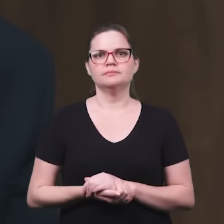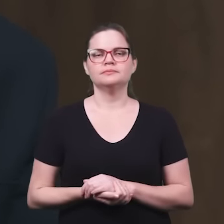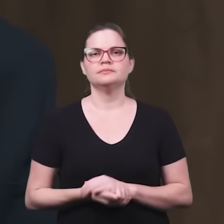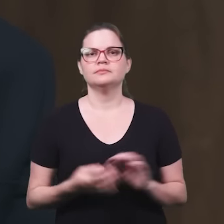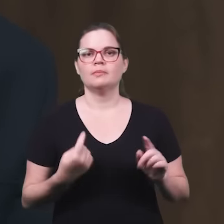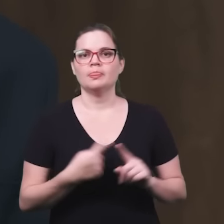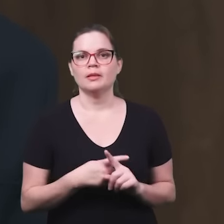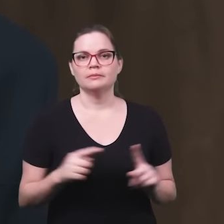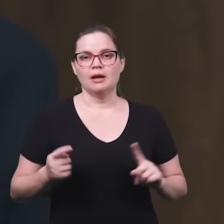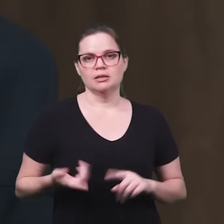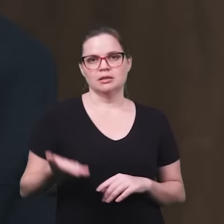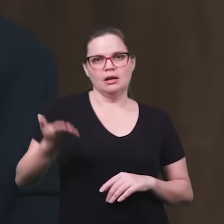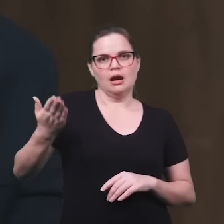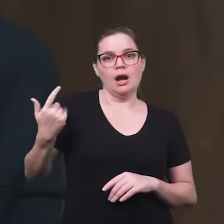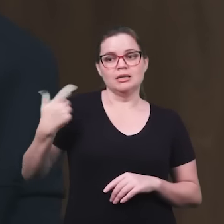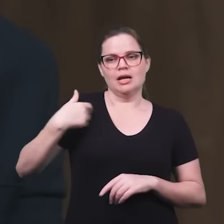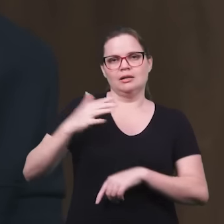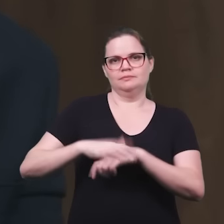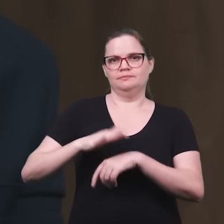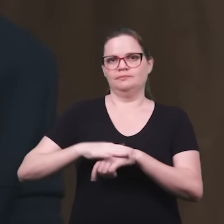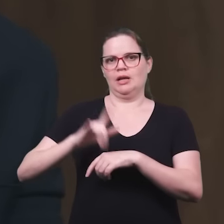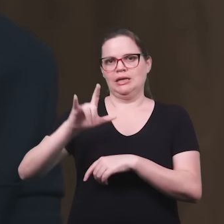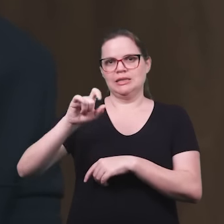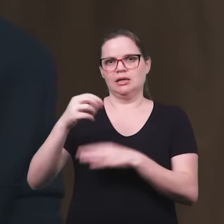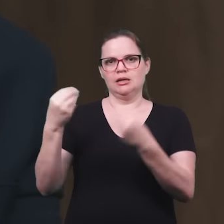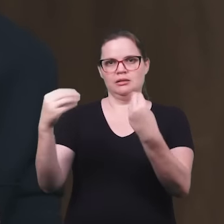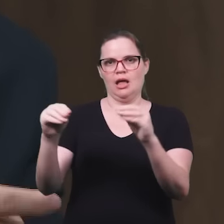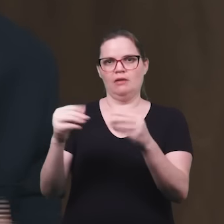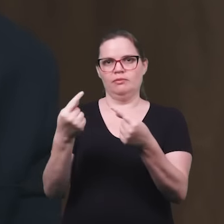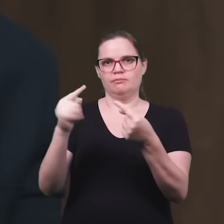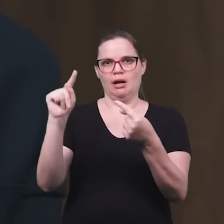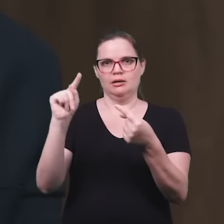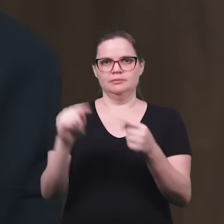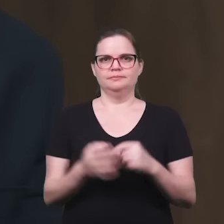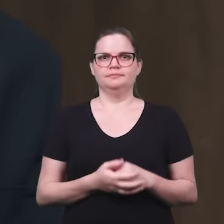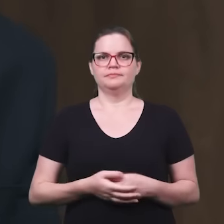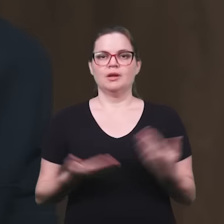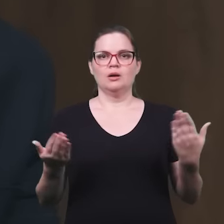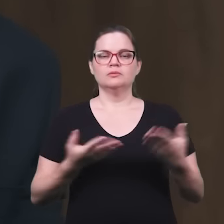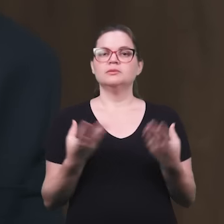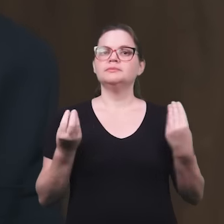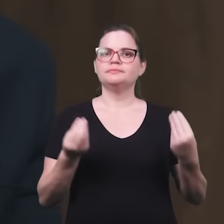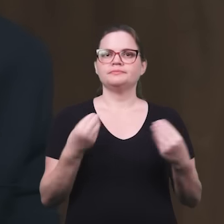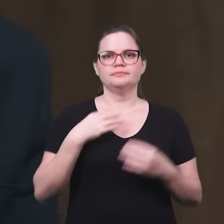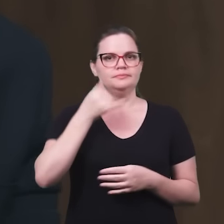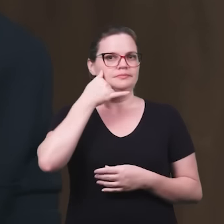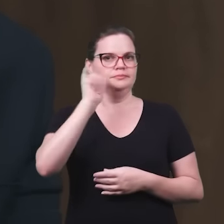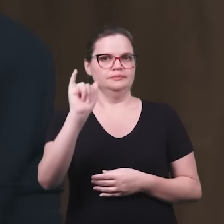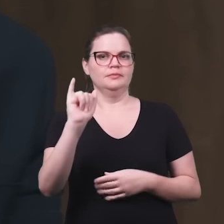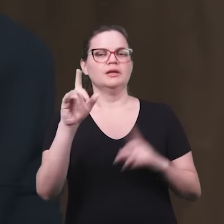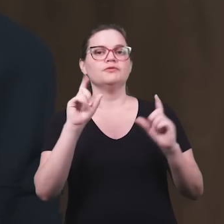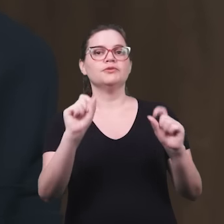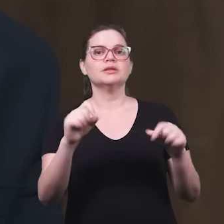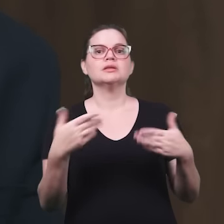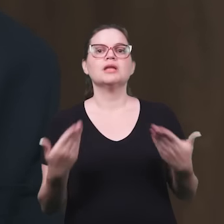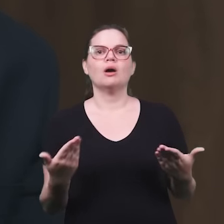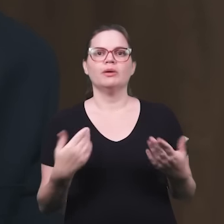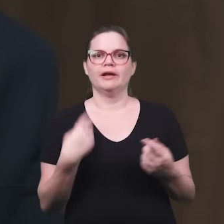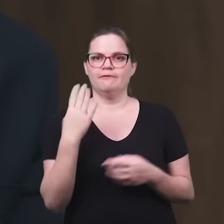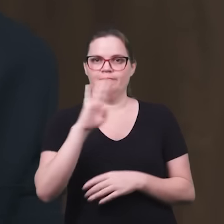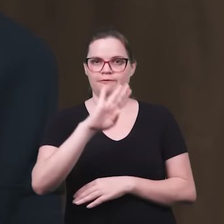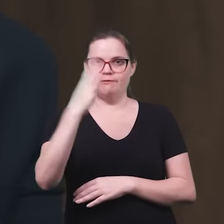chama. Então, hoje a verificação ela serve para coibir os fakes, né? E serve